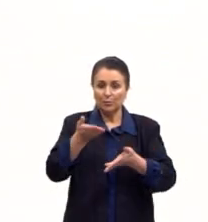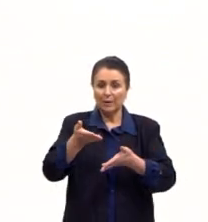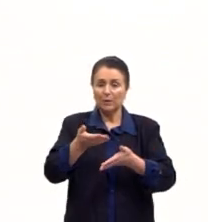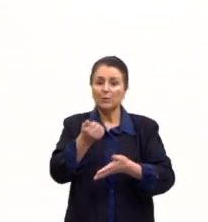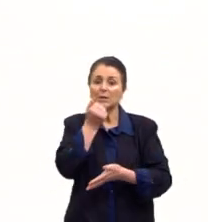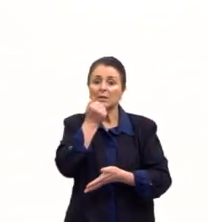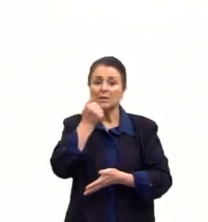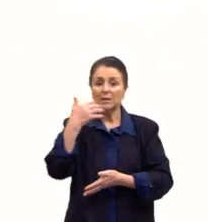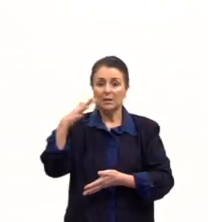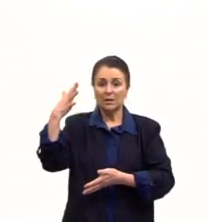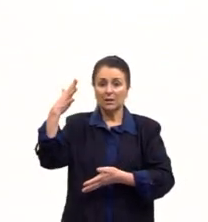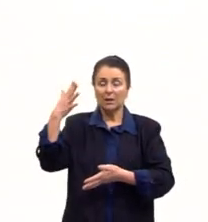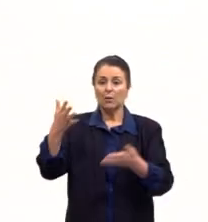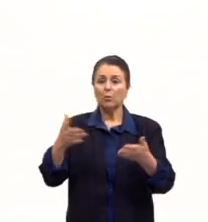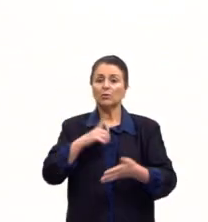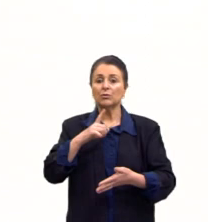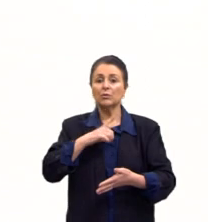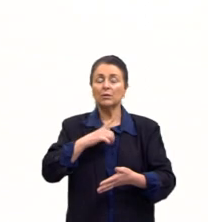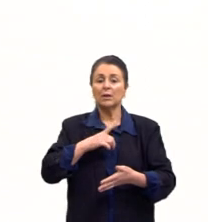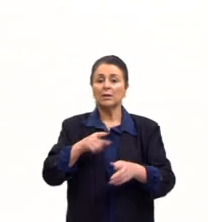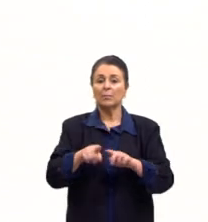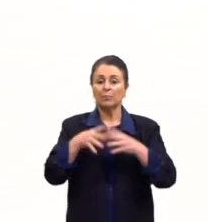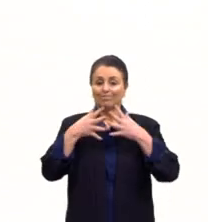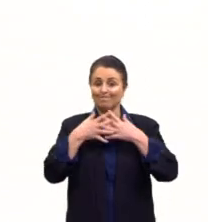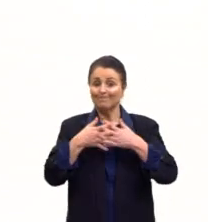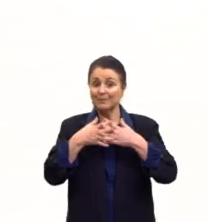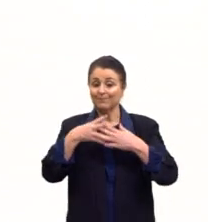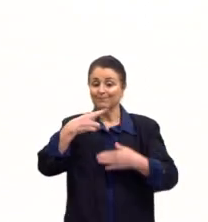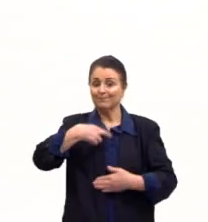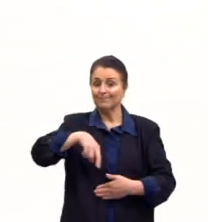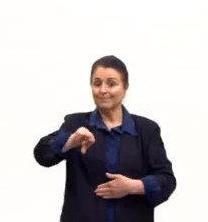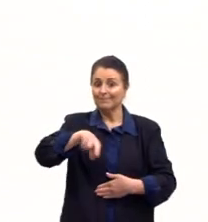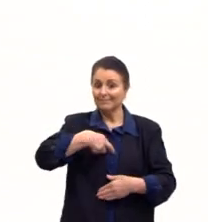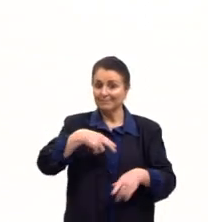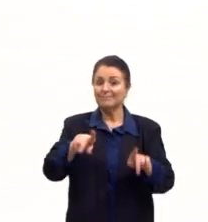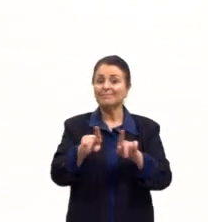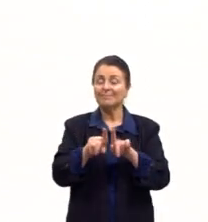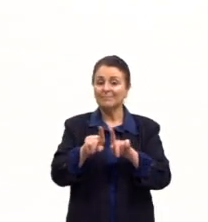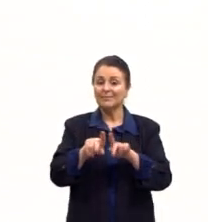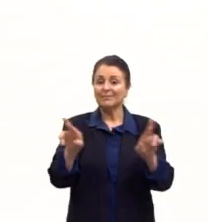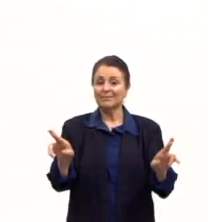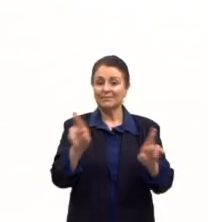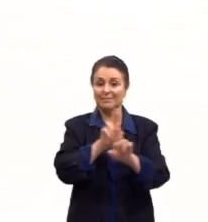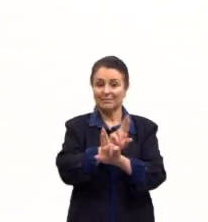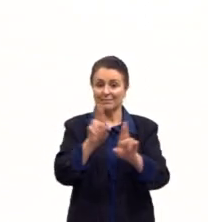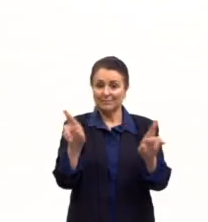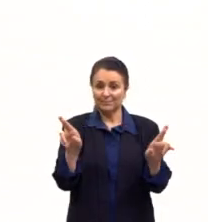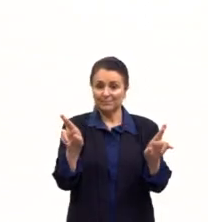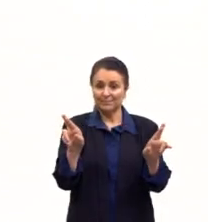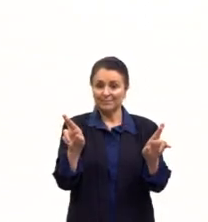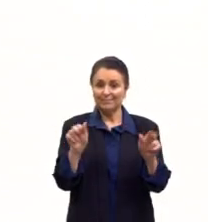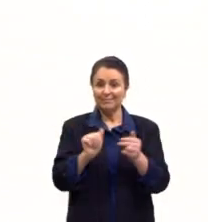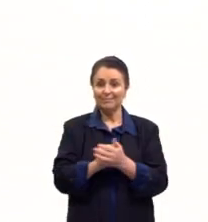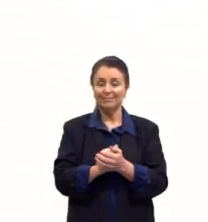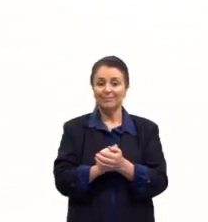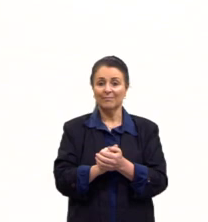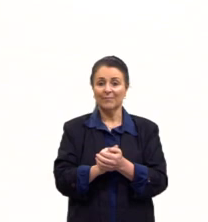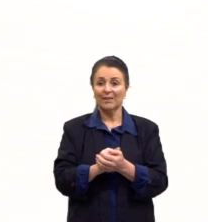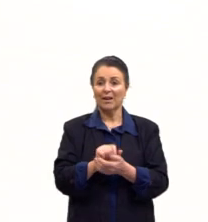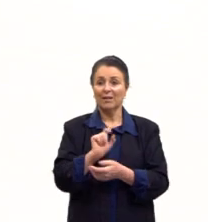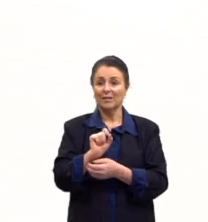né hoje nós temos também muitos conflitos religiosos né muita questão relacionada ao aos